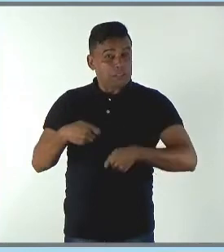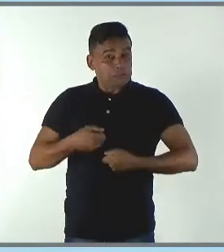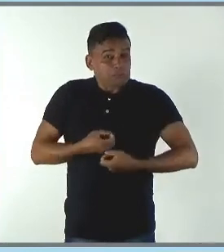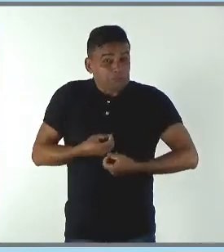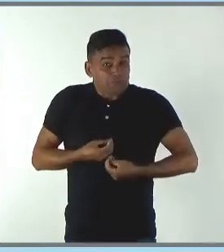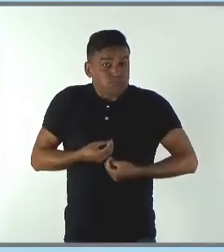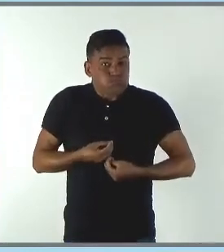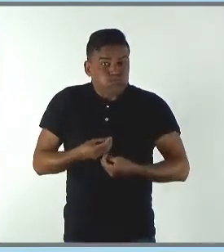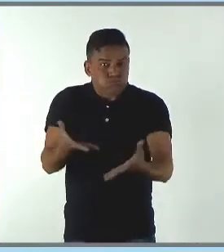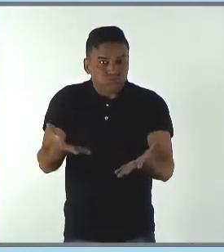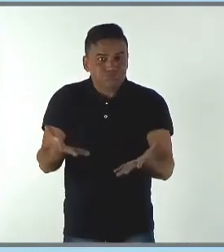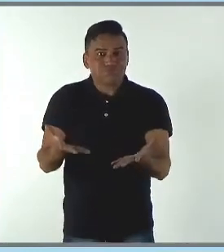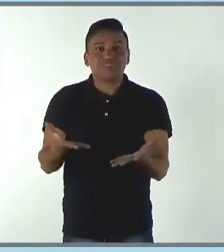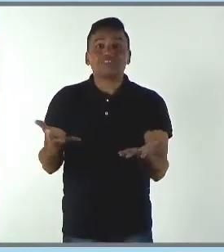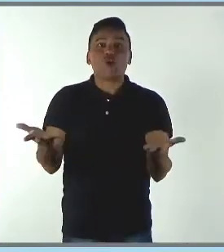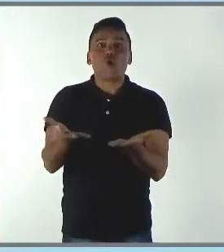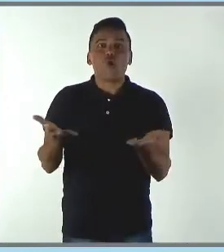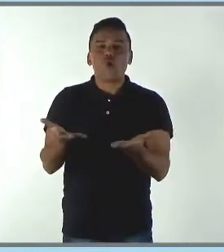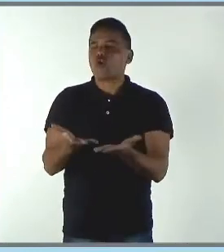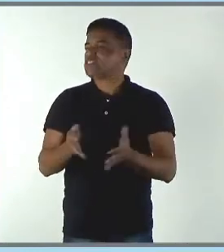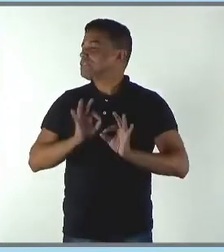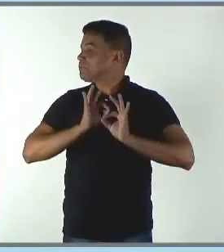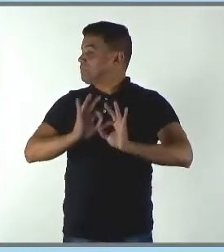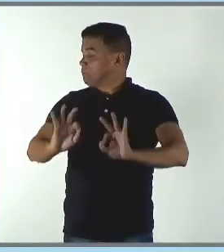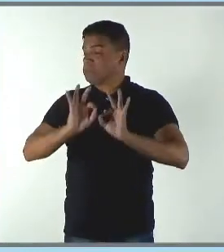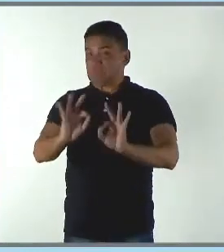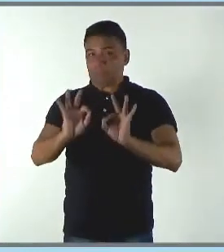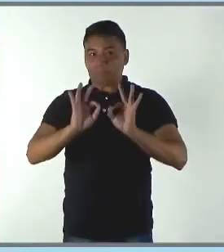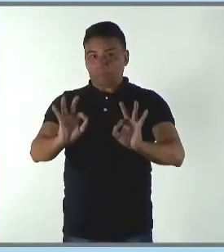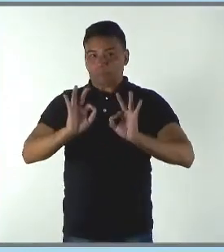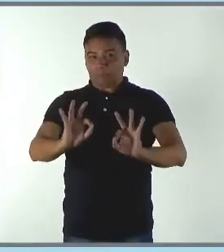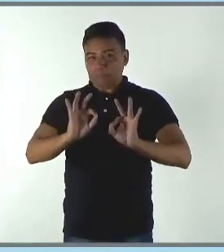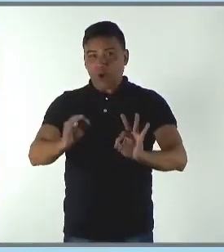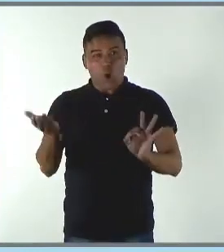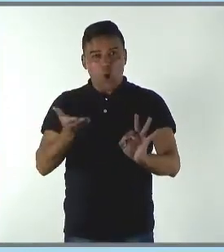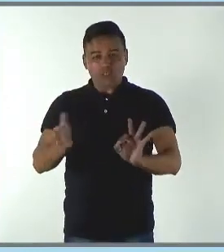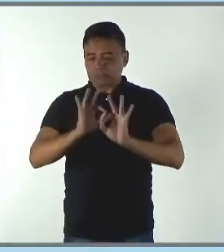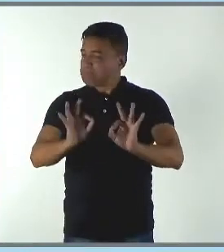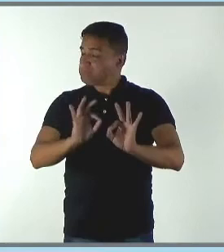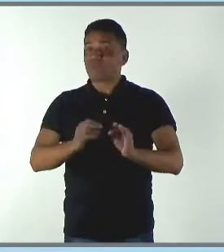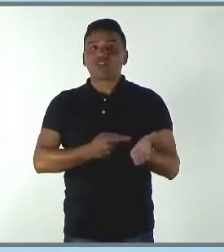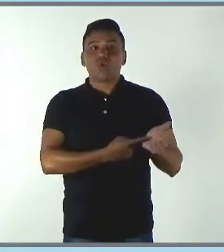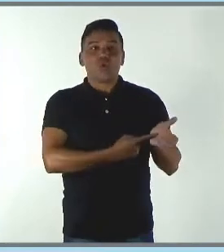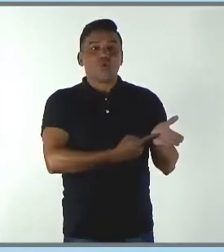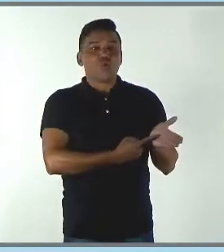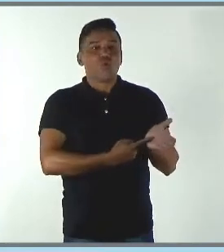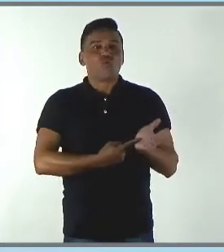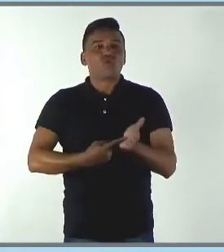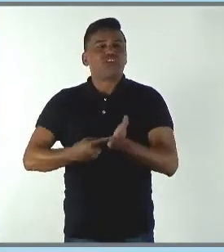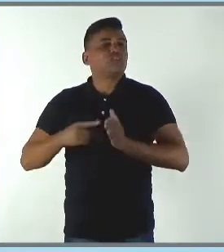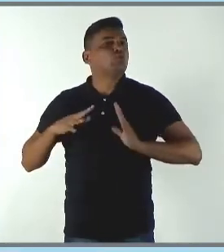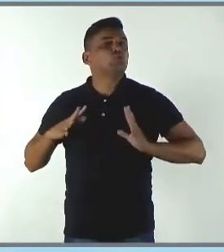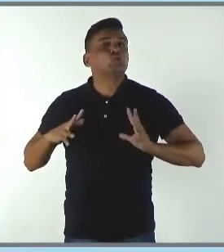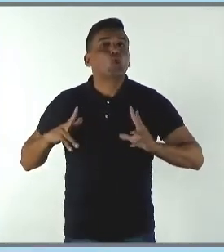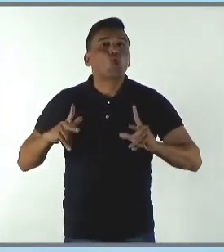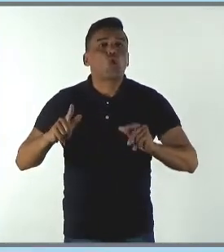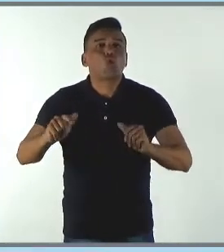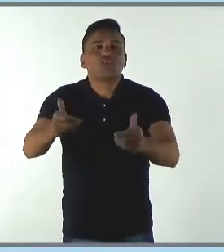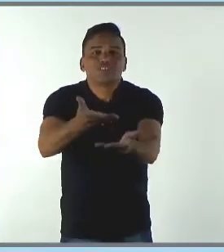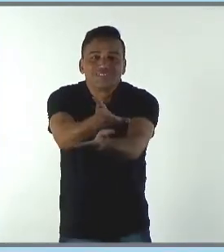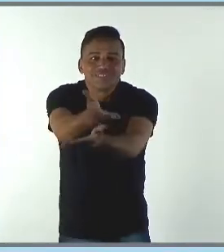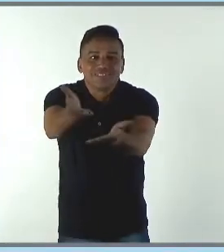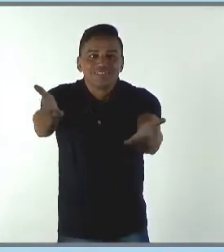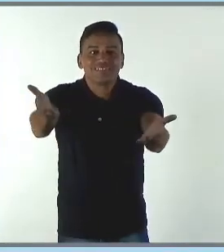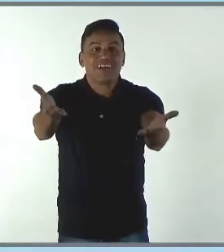foi um dia sensacional, sensacional. Então, eu convido a todos, todas, todes que estão